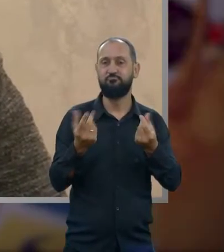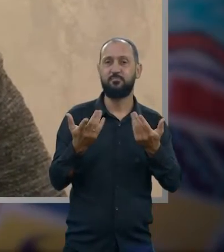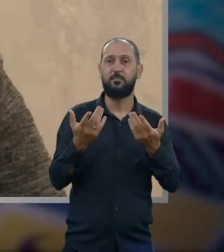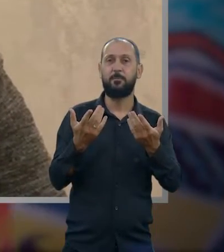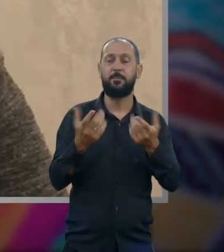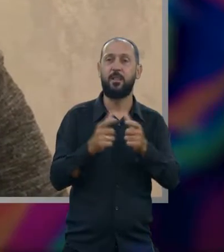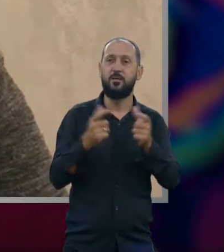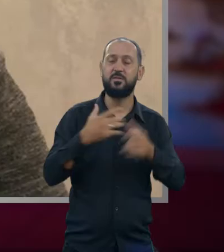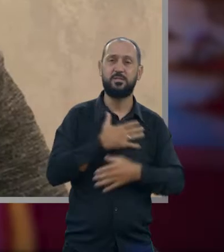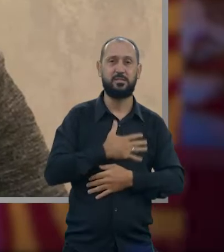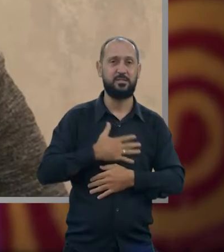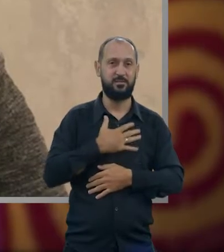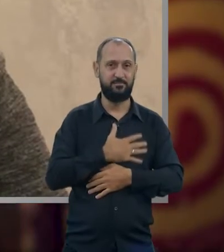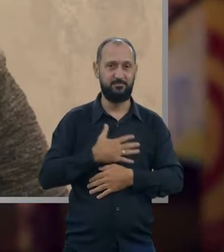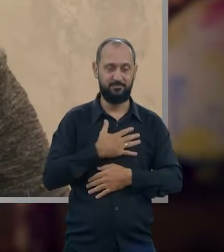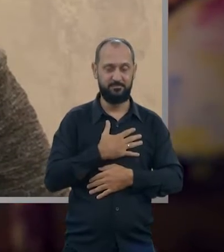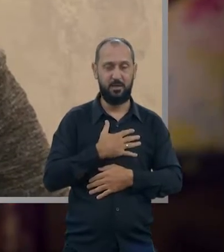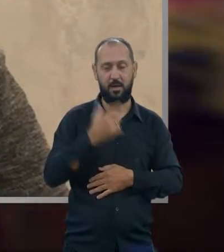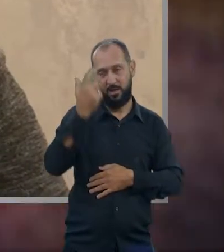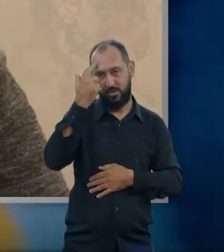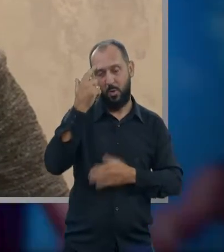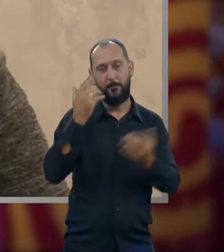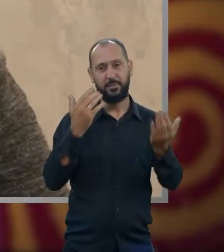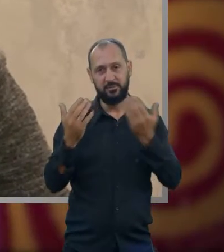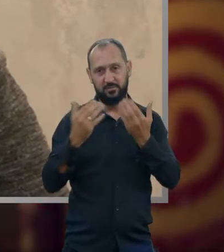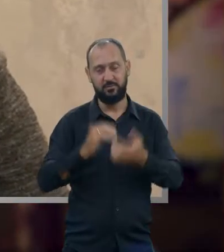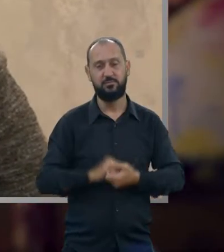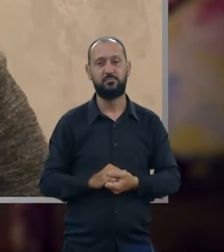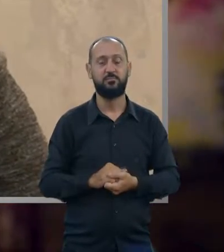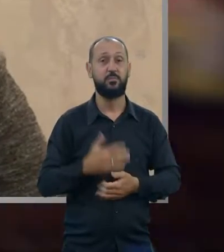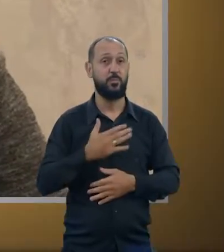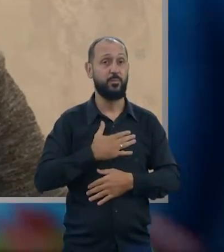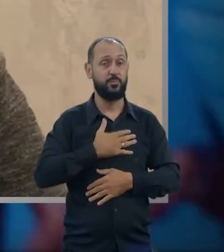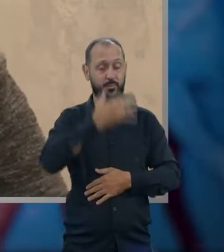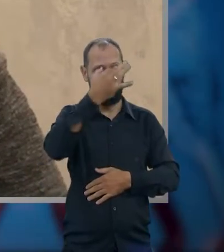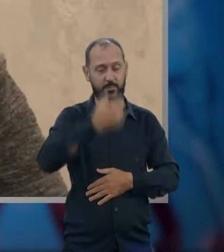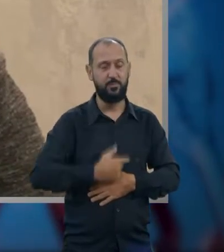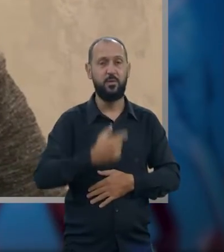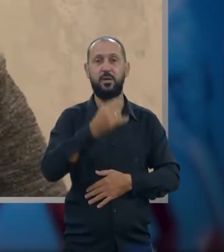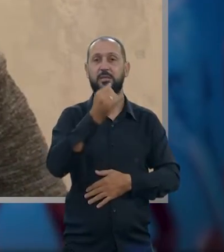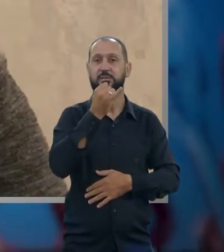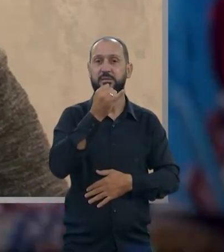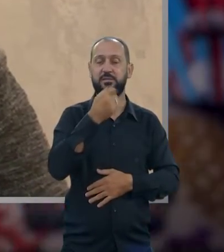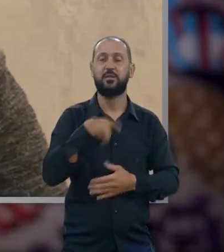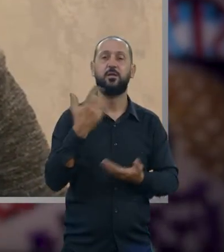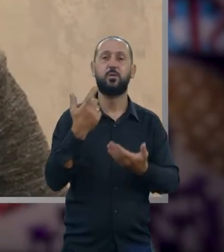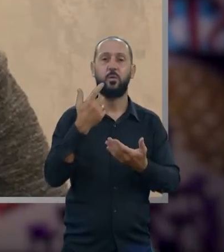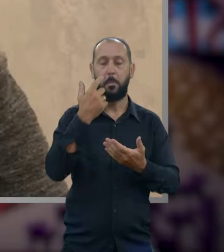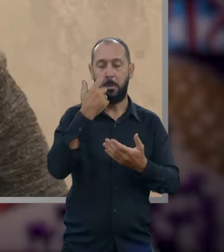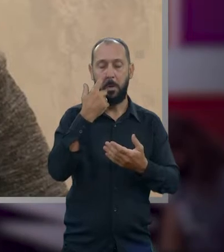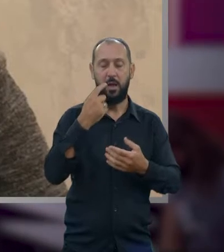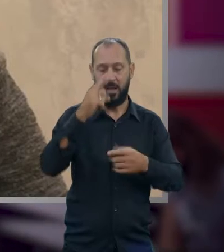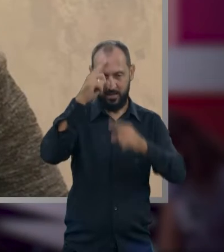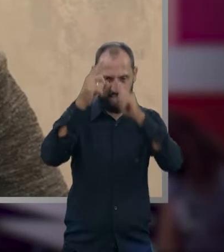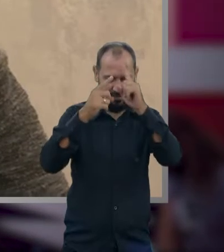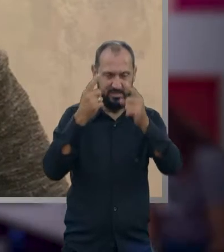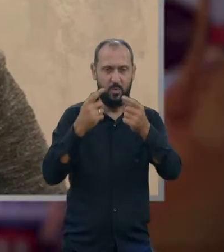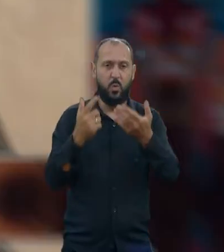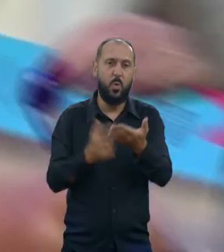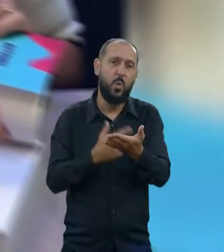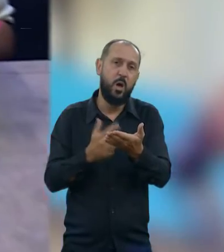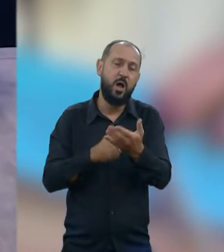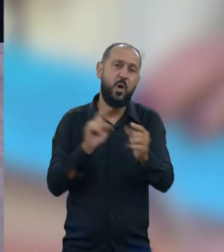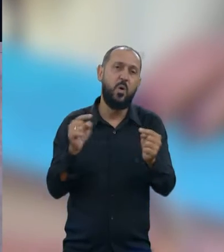do bem-estar psicológico. No meu caso, a minha produção literária, ela está associada